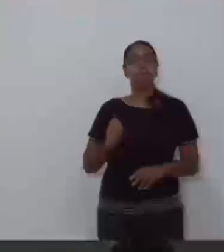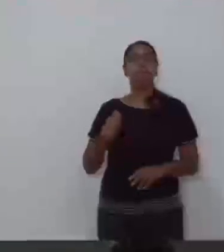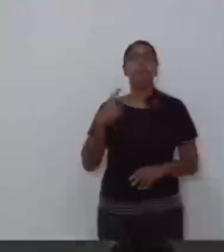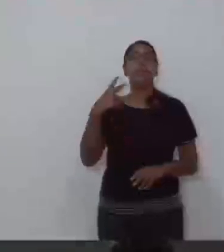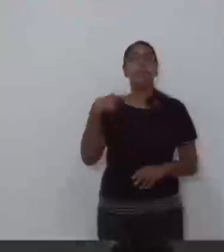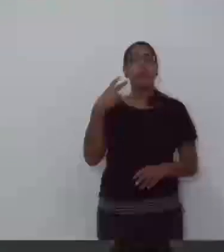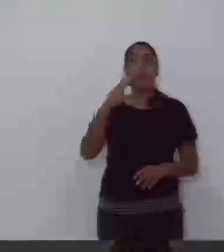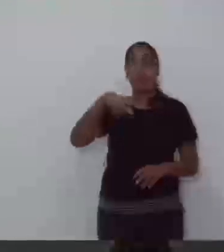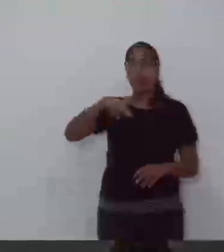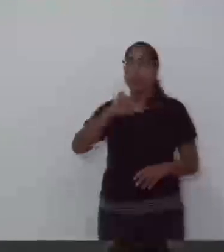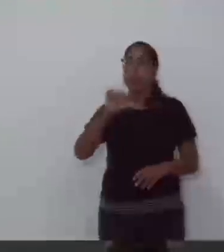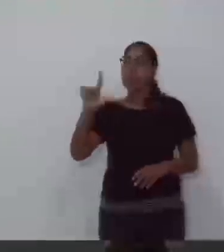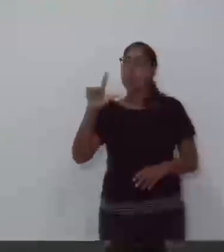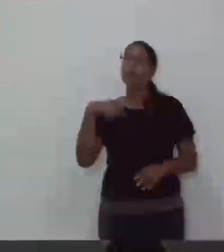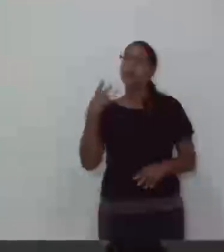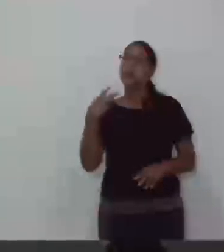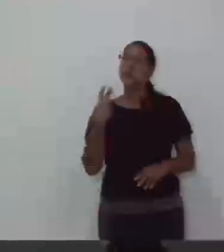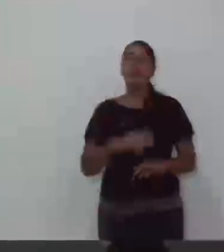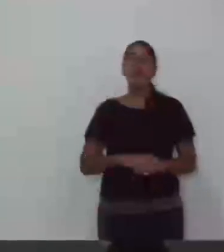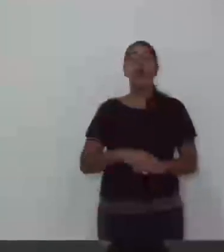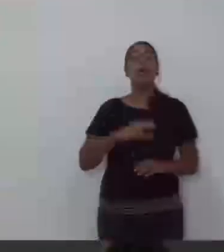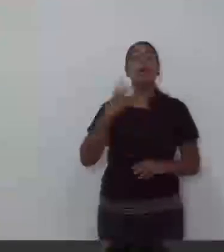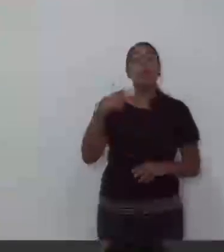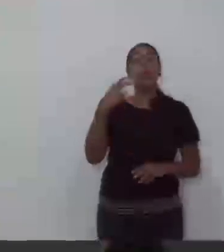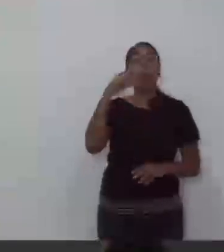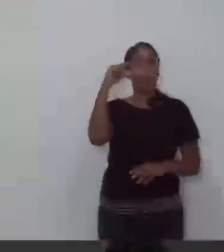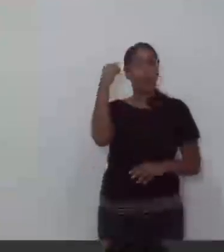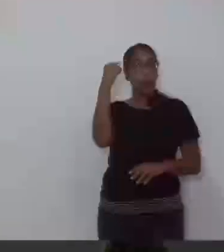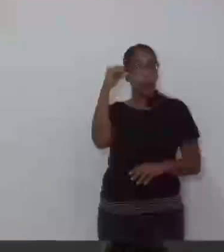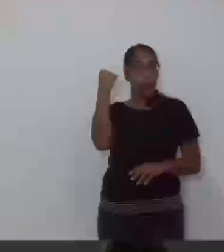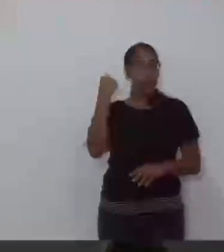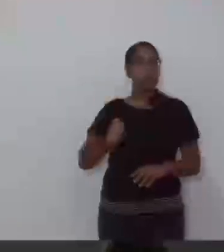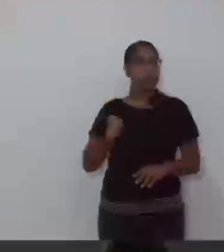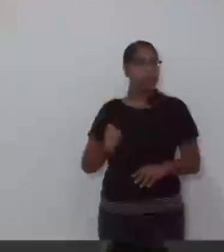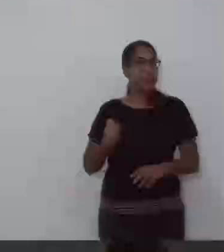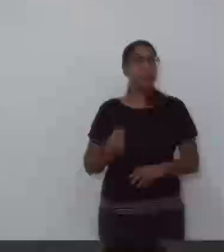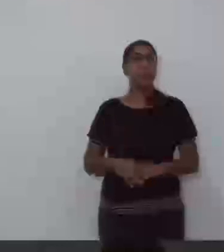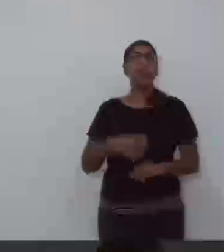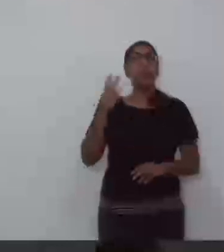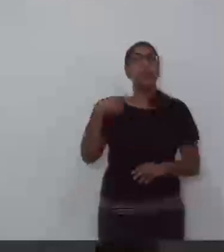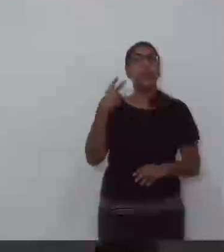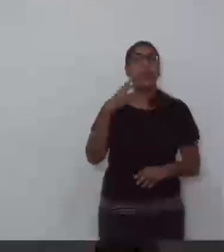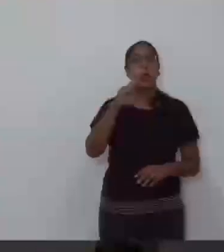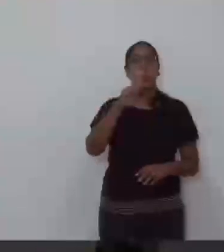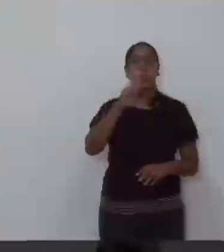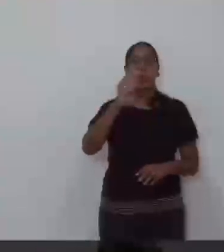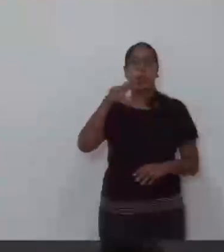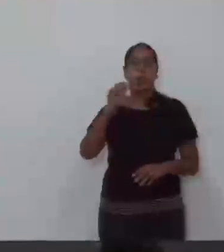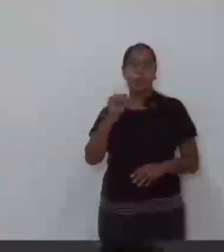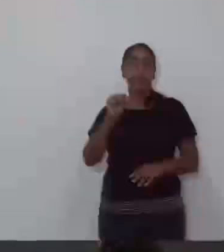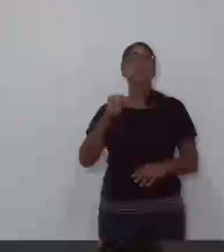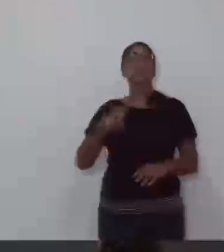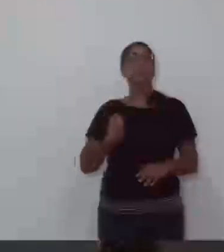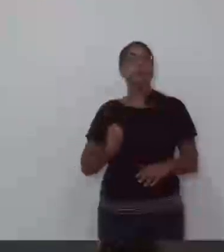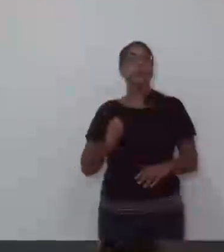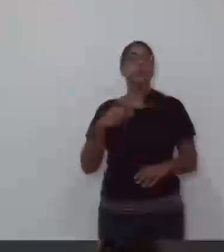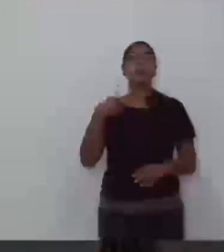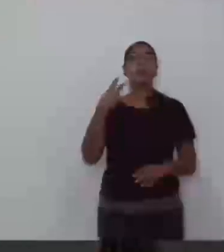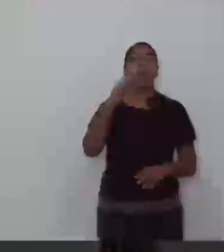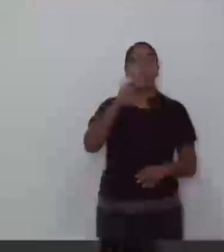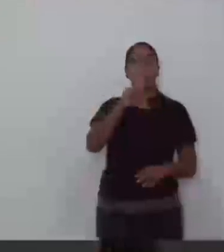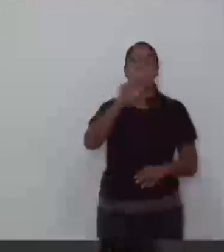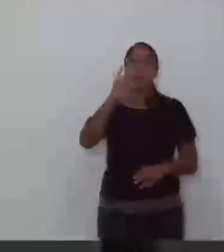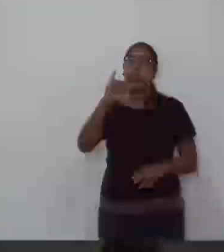Ramos. Presente. Vereador Paulinho Palmeira. Presente. Vereador Rubens Nunes. Presente. Vereador Rui Macaxeira. Presente.